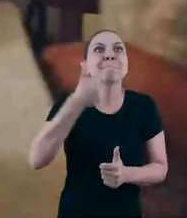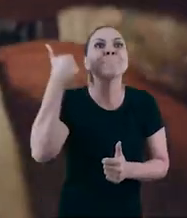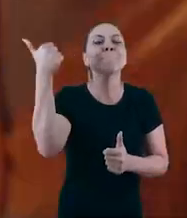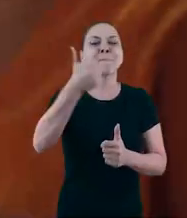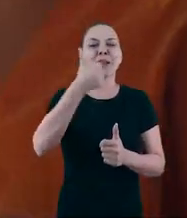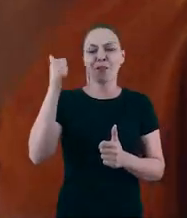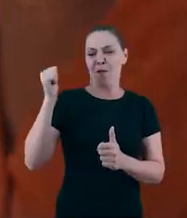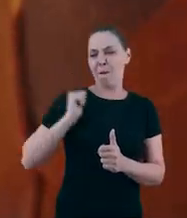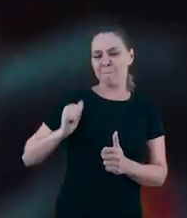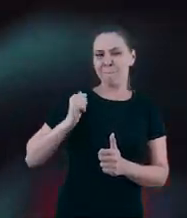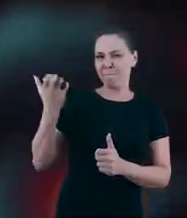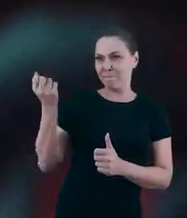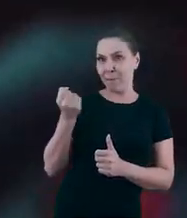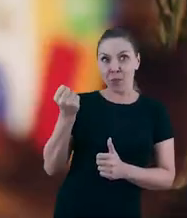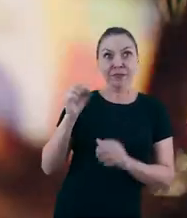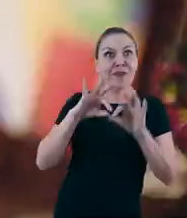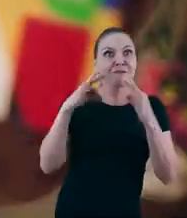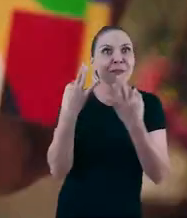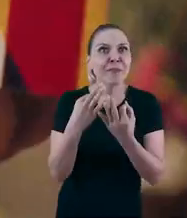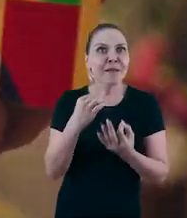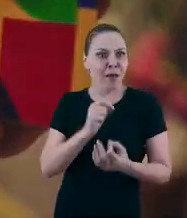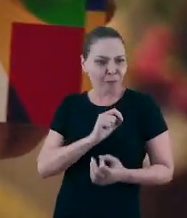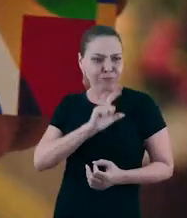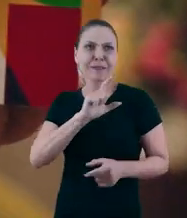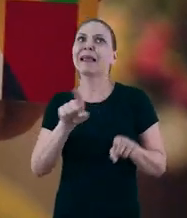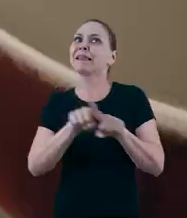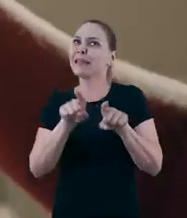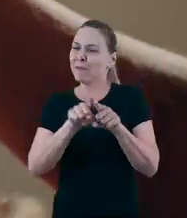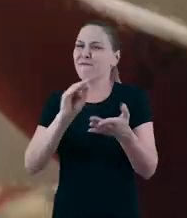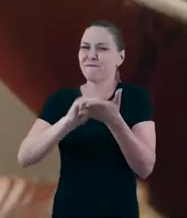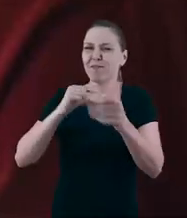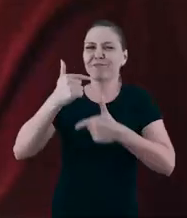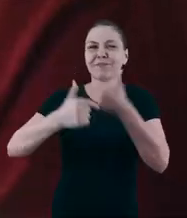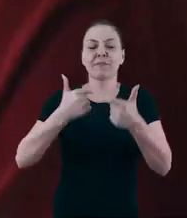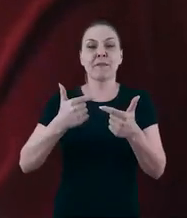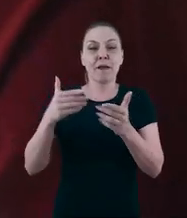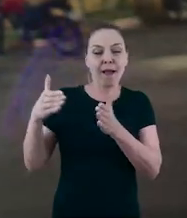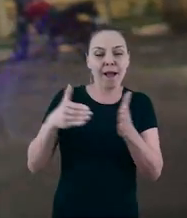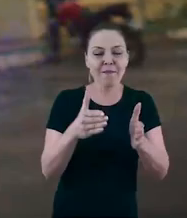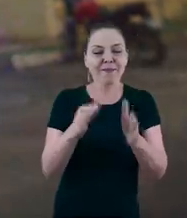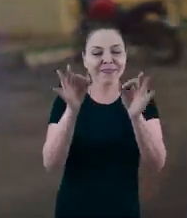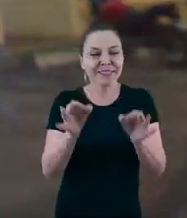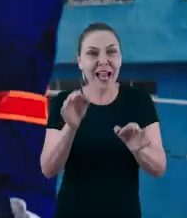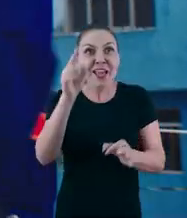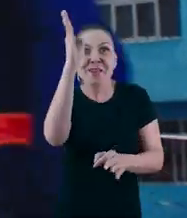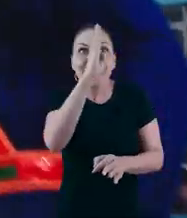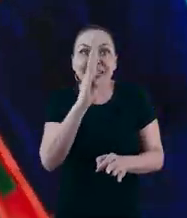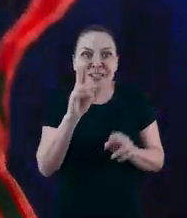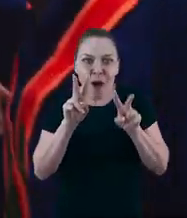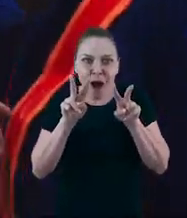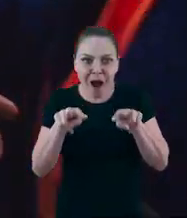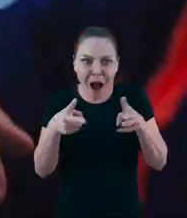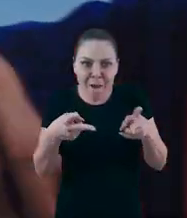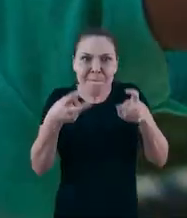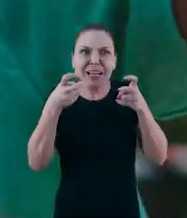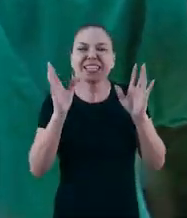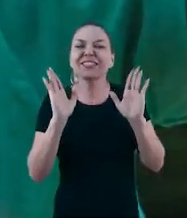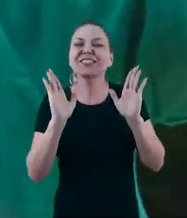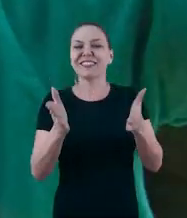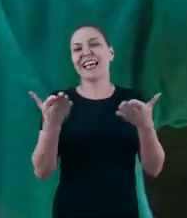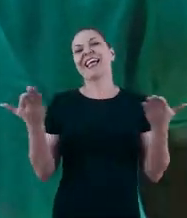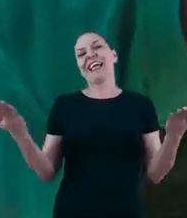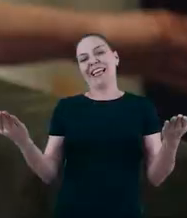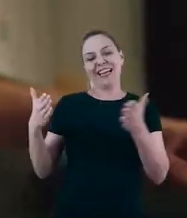nosso Bolsa Família? Já subiu. Ainda há muito o que fazer, mas já dá pra ver o Brasil no Rumo Certo.